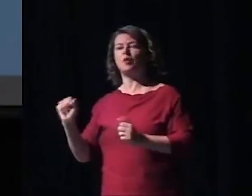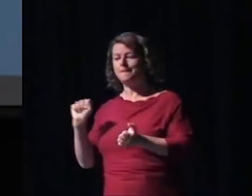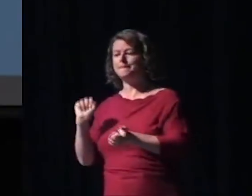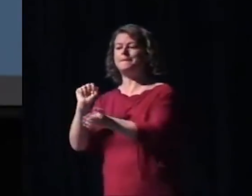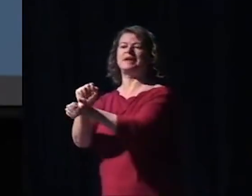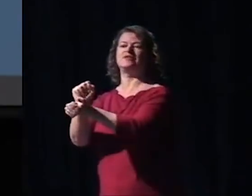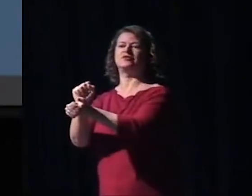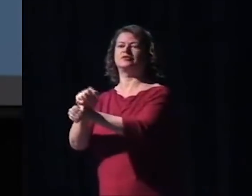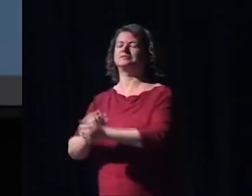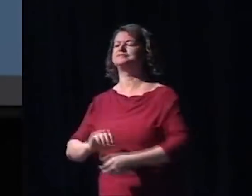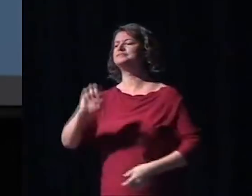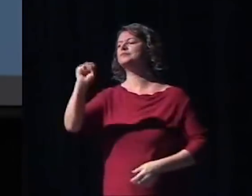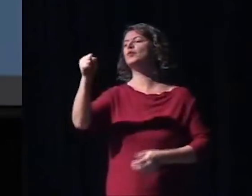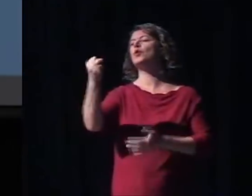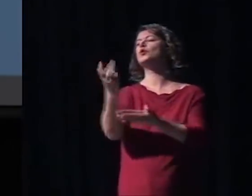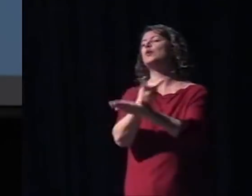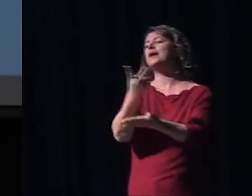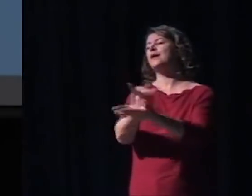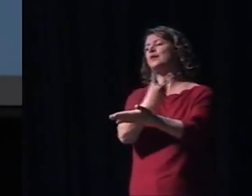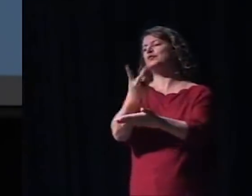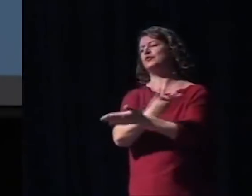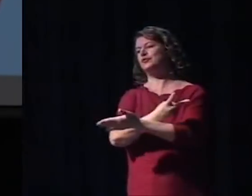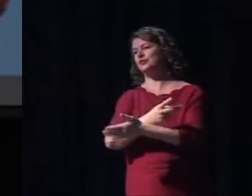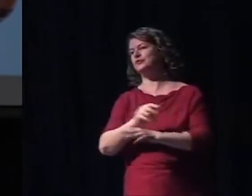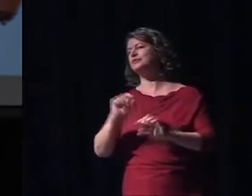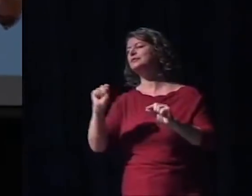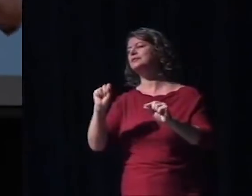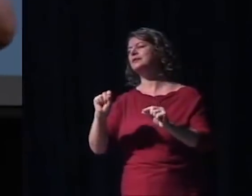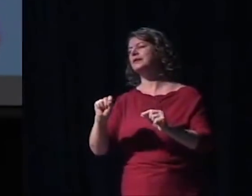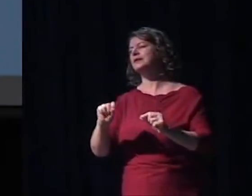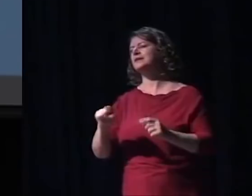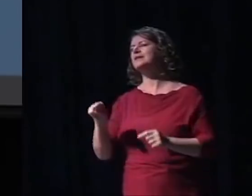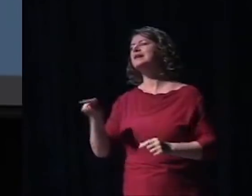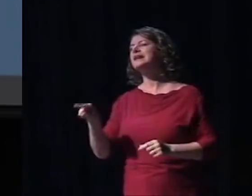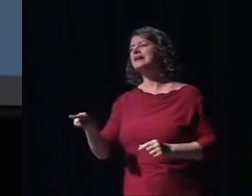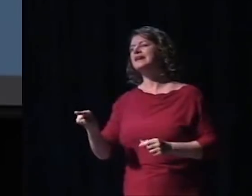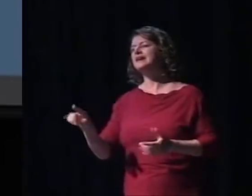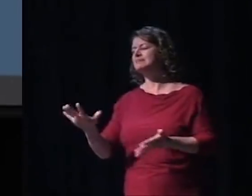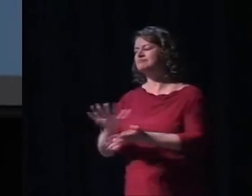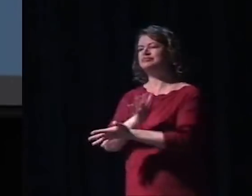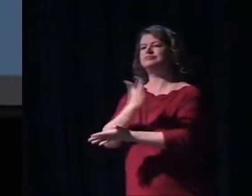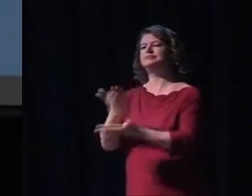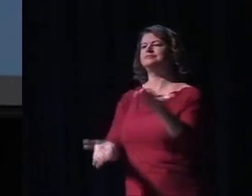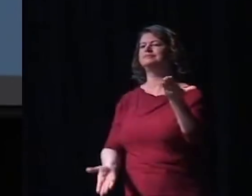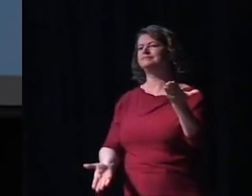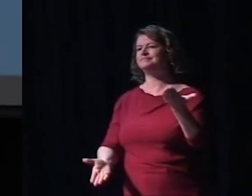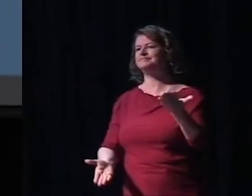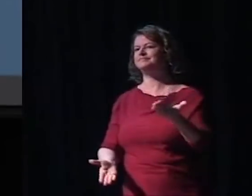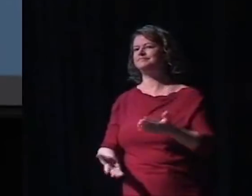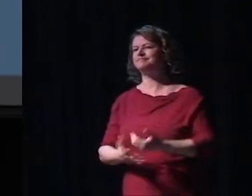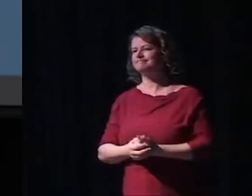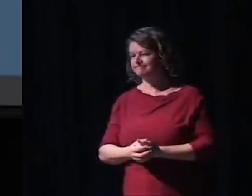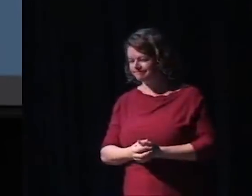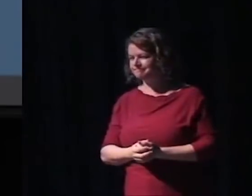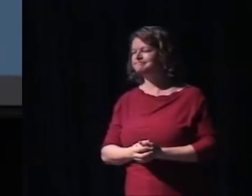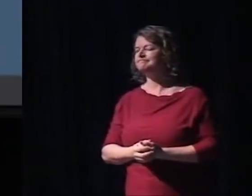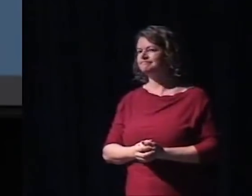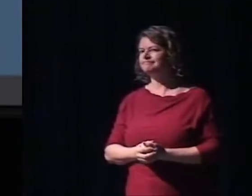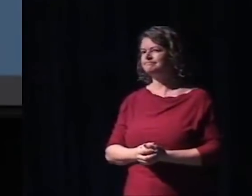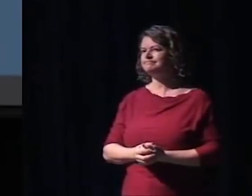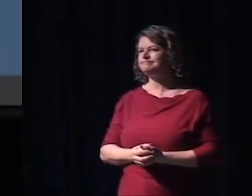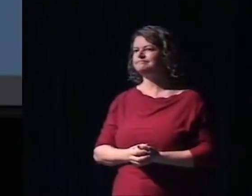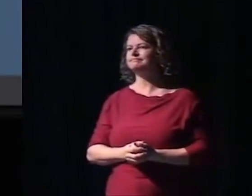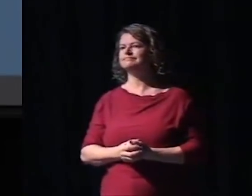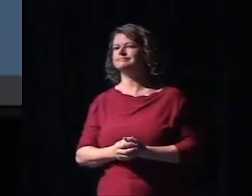8 erros que levaram esse homem a beijar a lona. O nocaute é quando o adversário